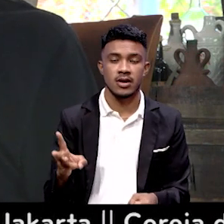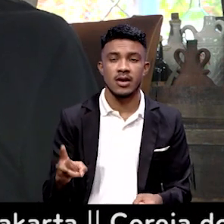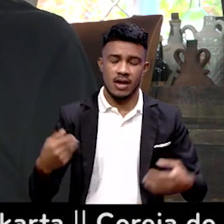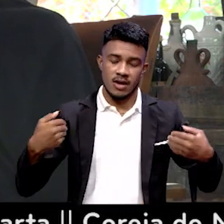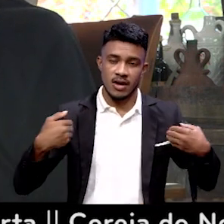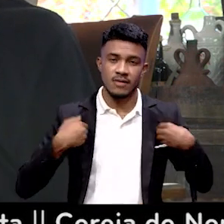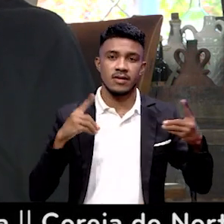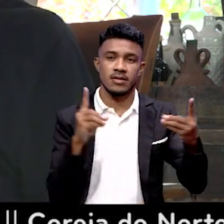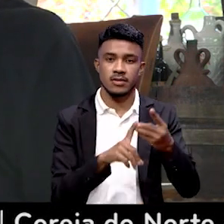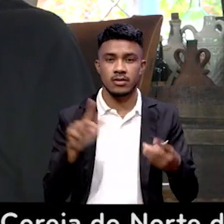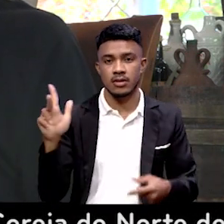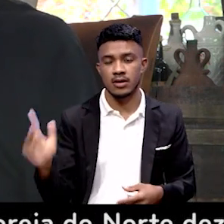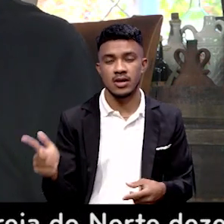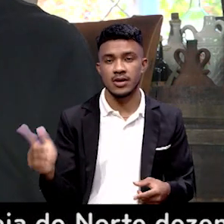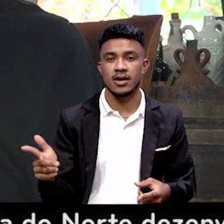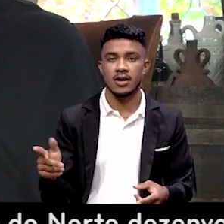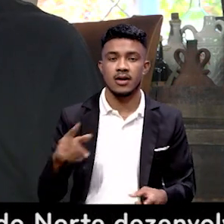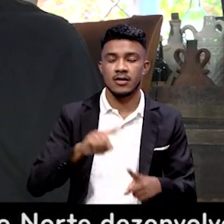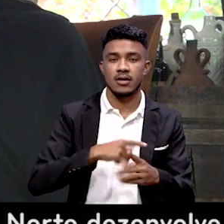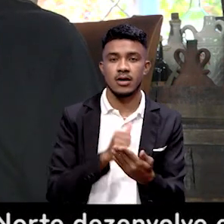agosto, 5 de maio,